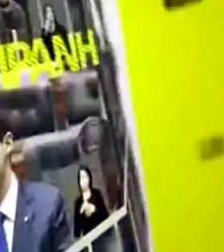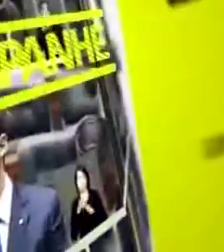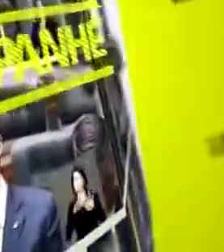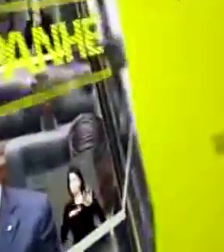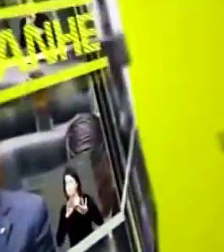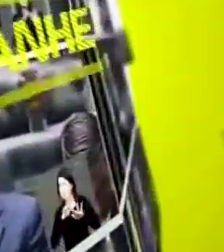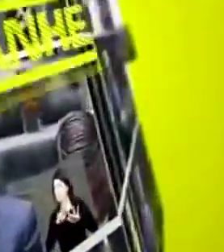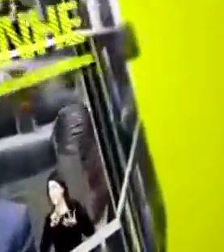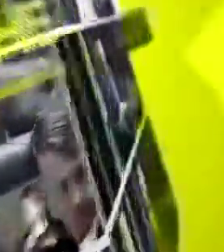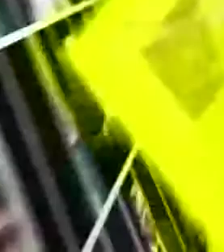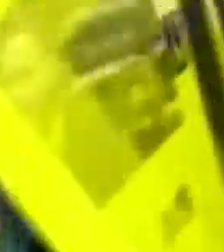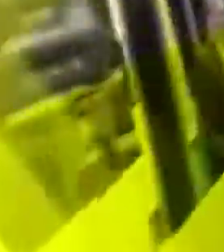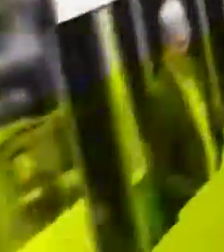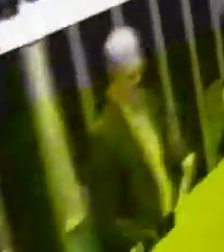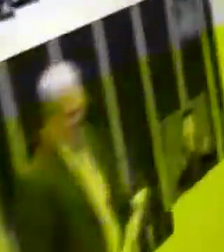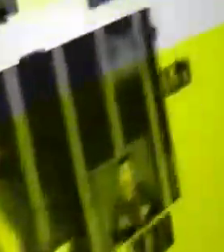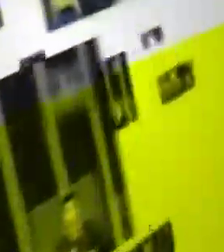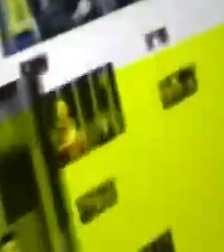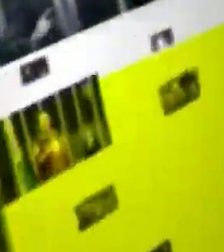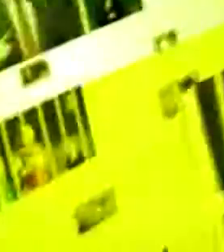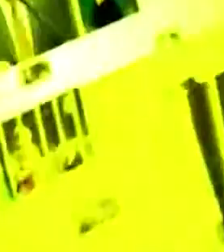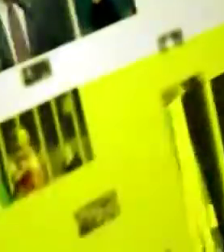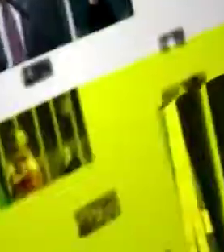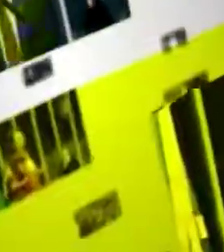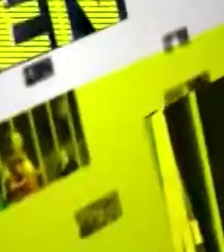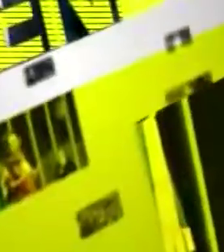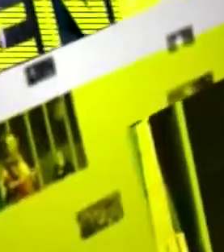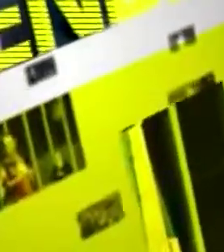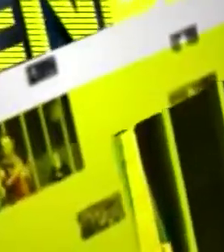Que não que sejam menos importantes.